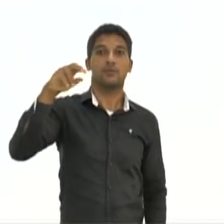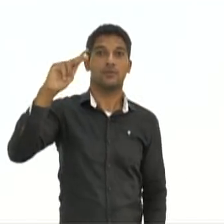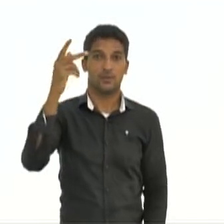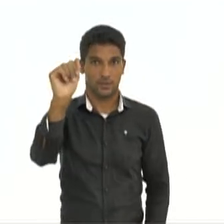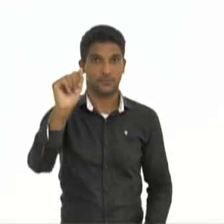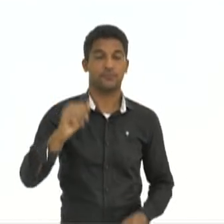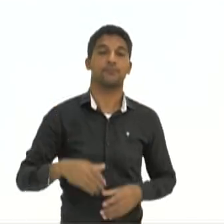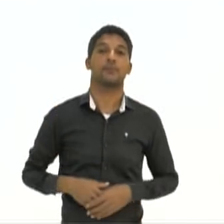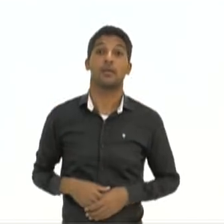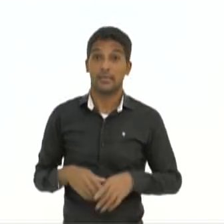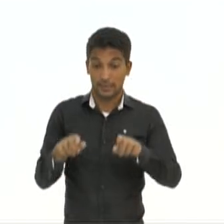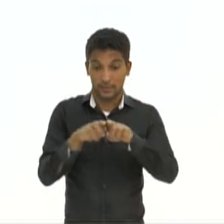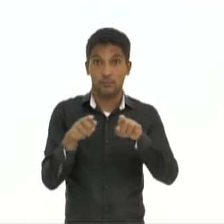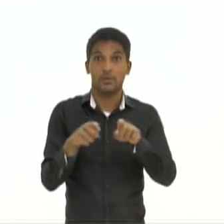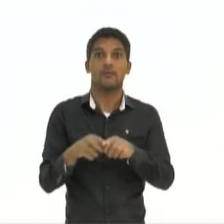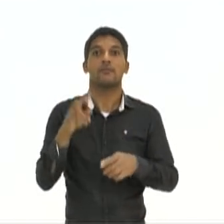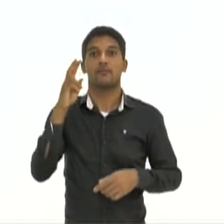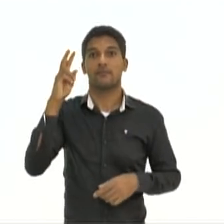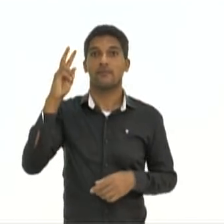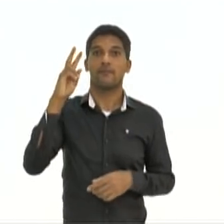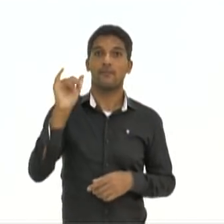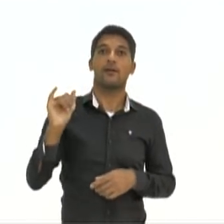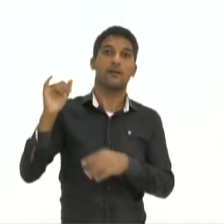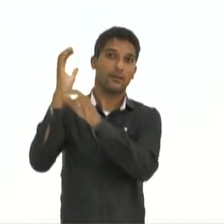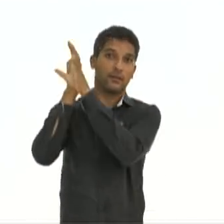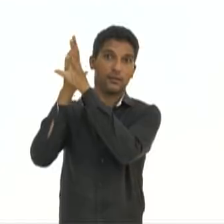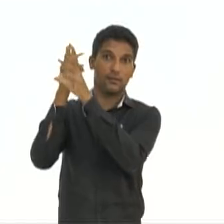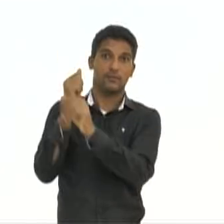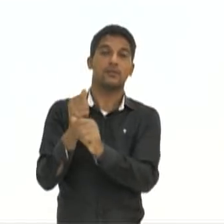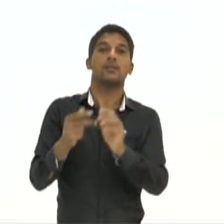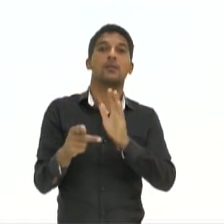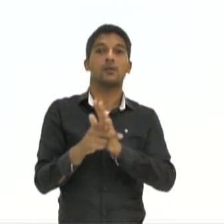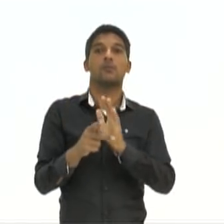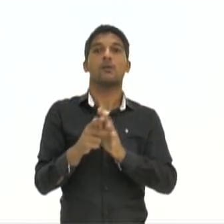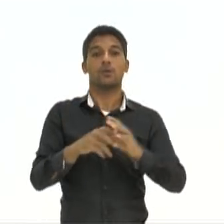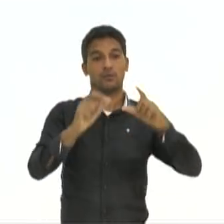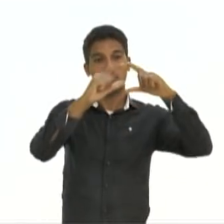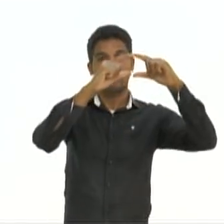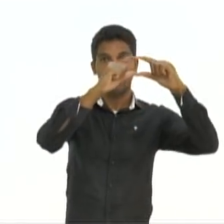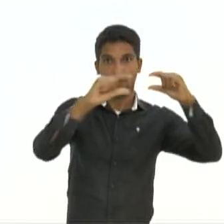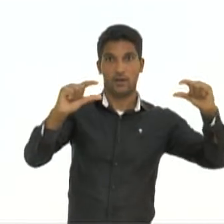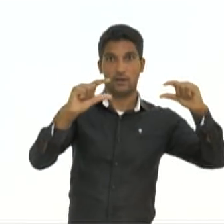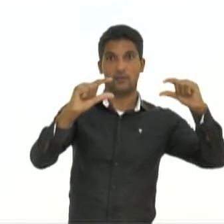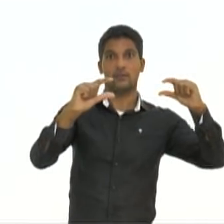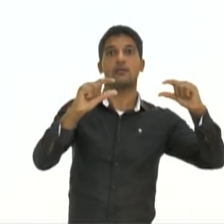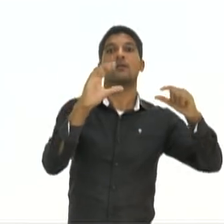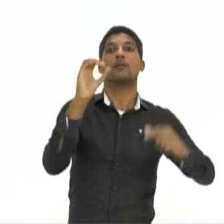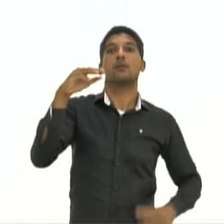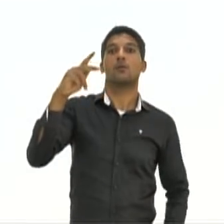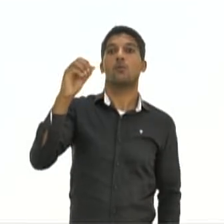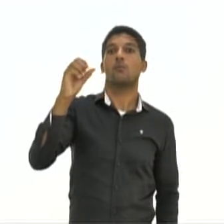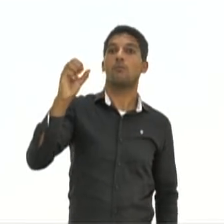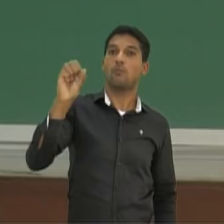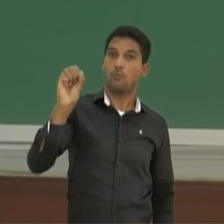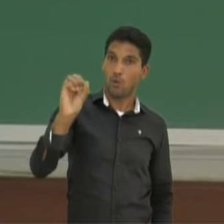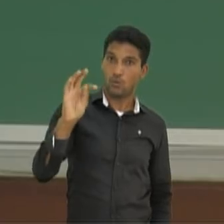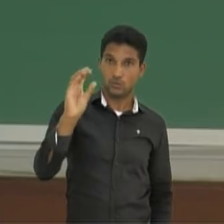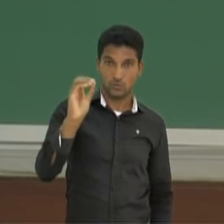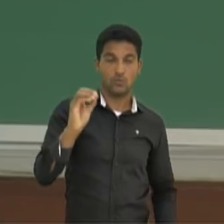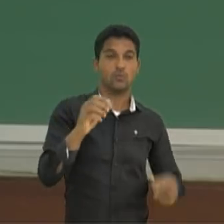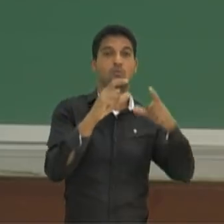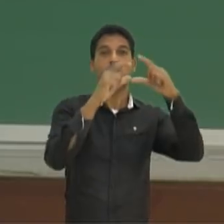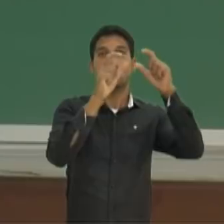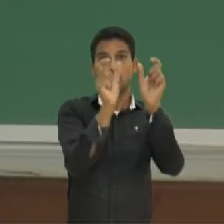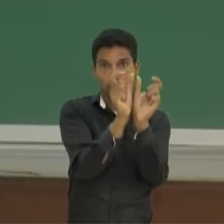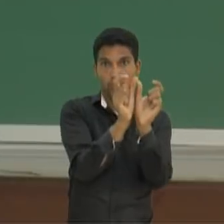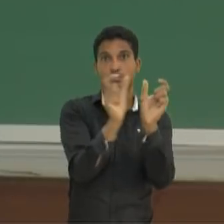fazer a revisão, né, que o período composto, o período simples, aí, constitui conteúdos que a gente tem que estar sempre revendo, né,